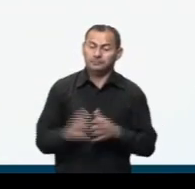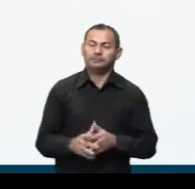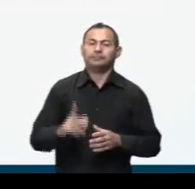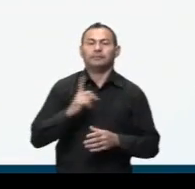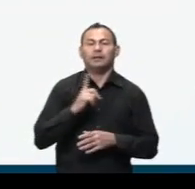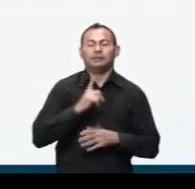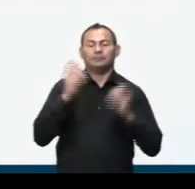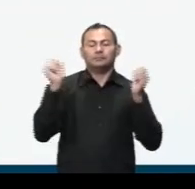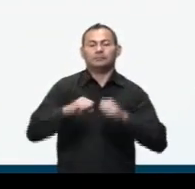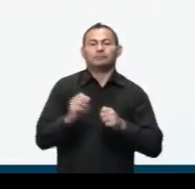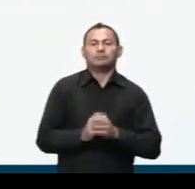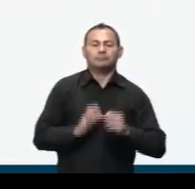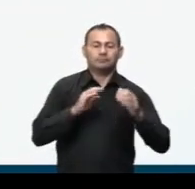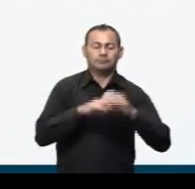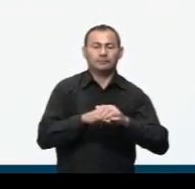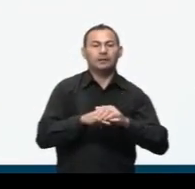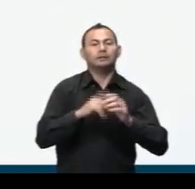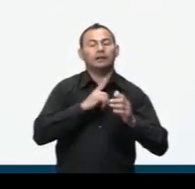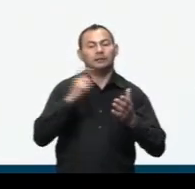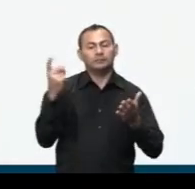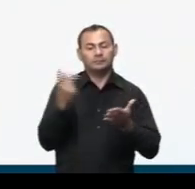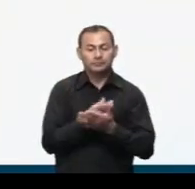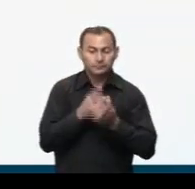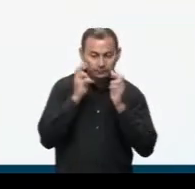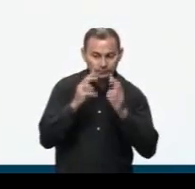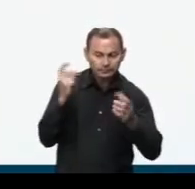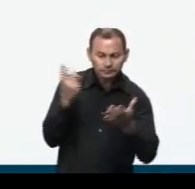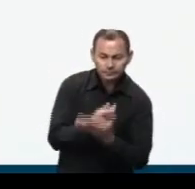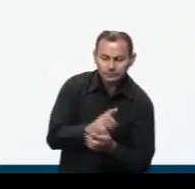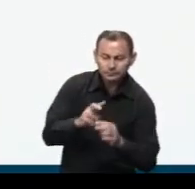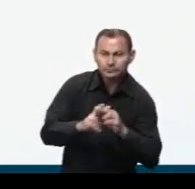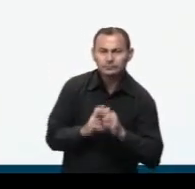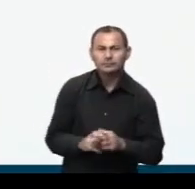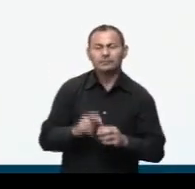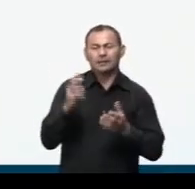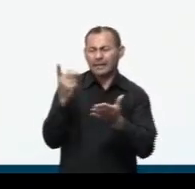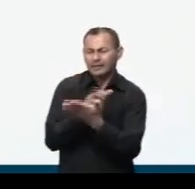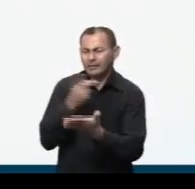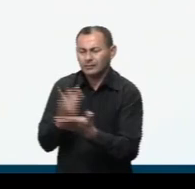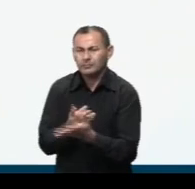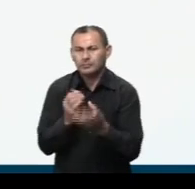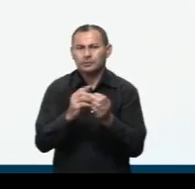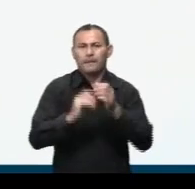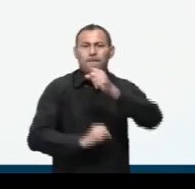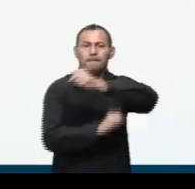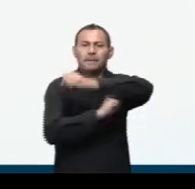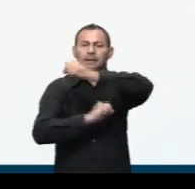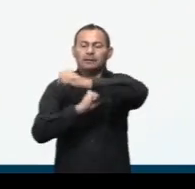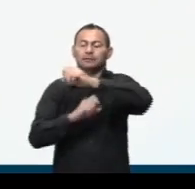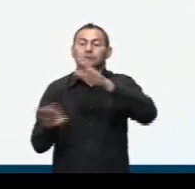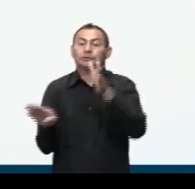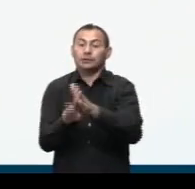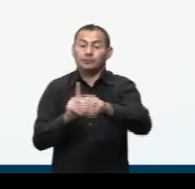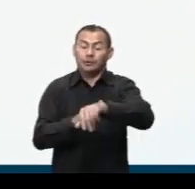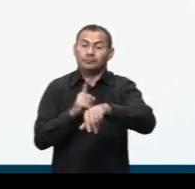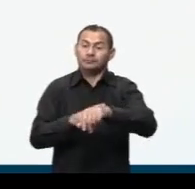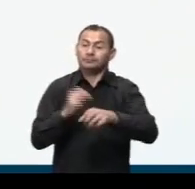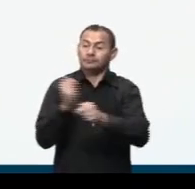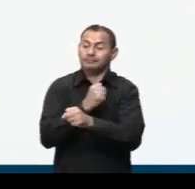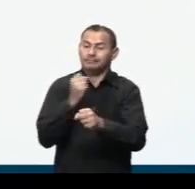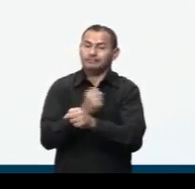há possibilidade de acúmulo de erros. Então, se você vai errando errinhos em vários pilares, chega um ponto que a sua